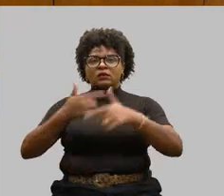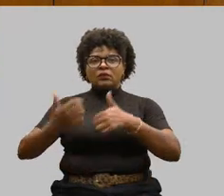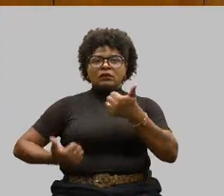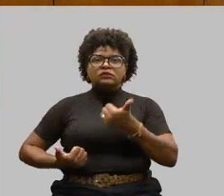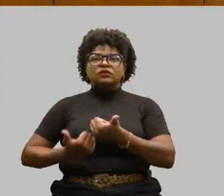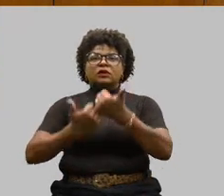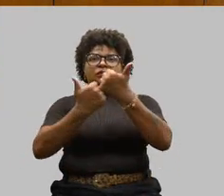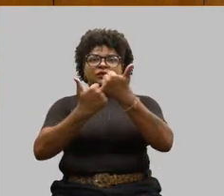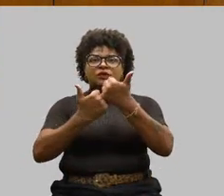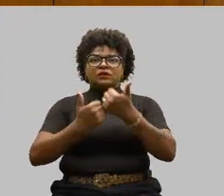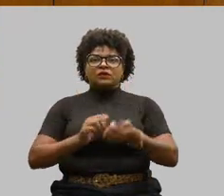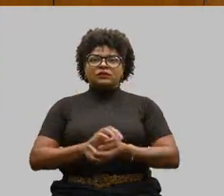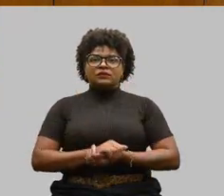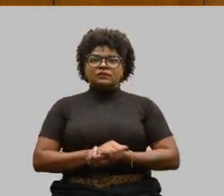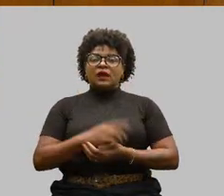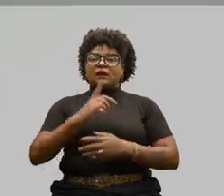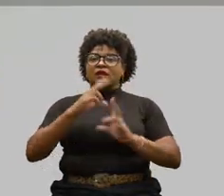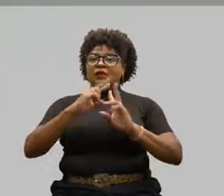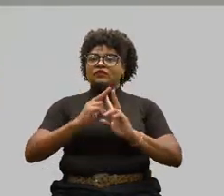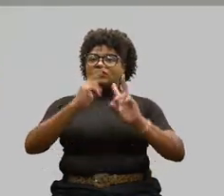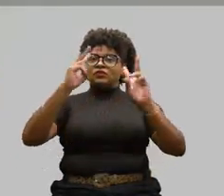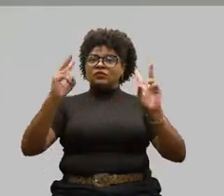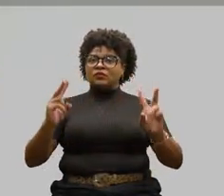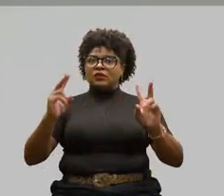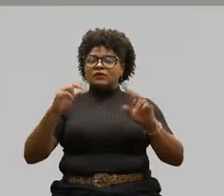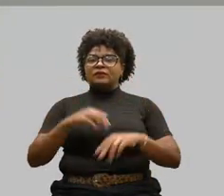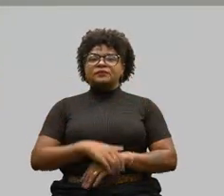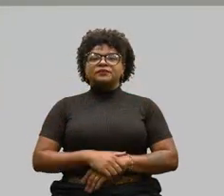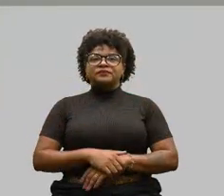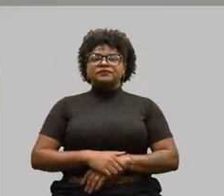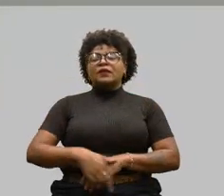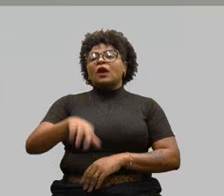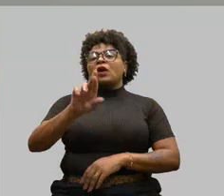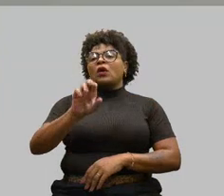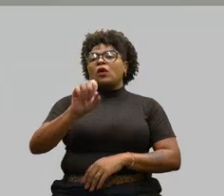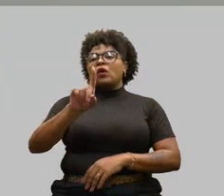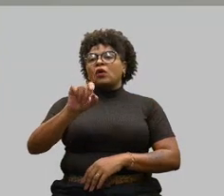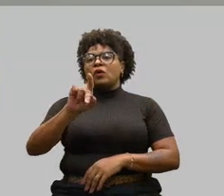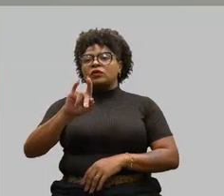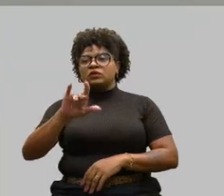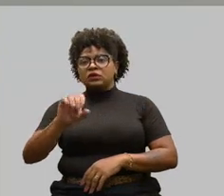ela está online Rodrigo Magela Barbosa